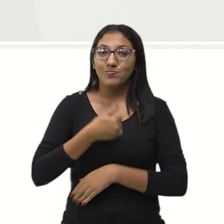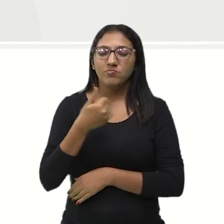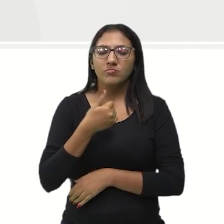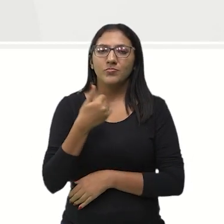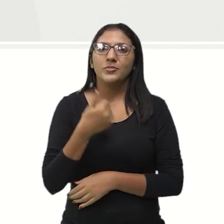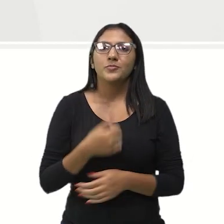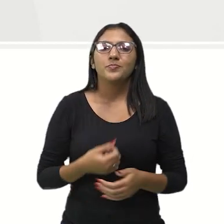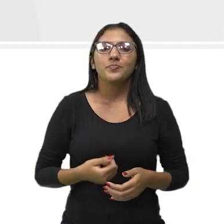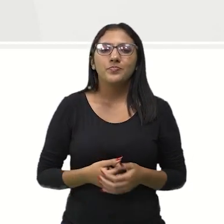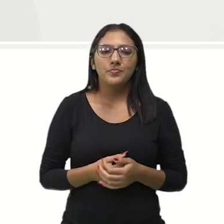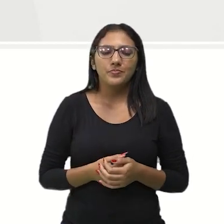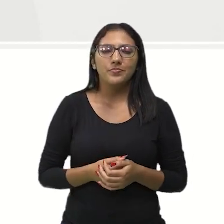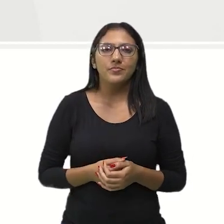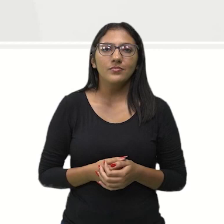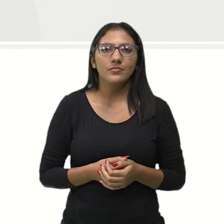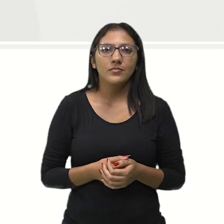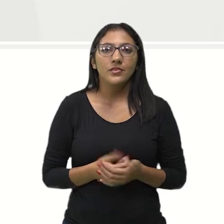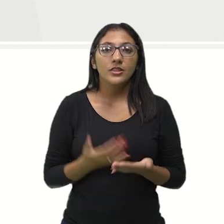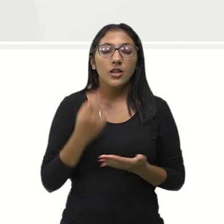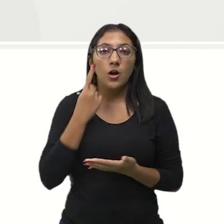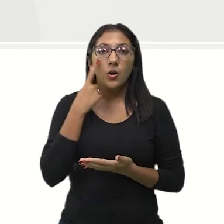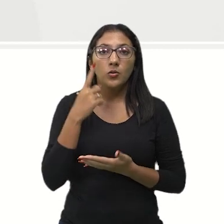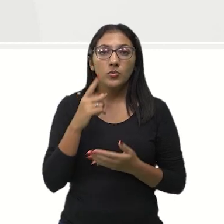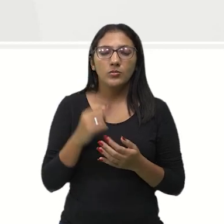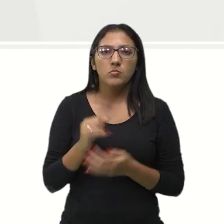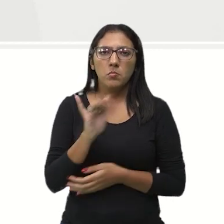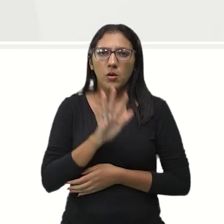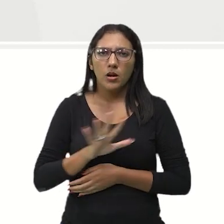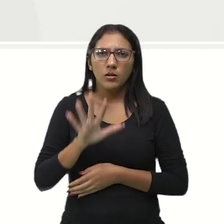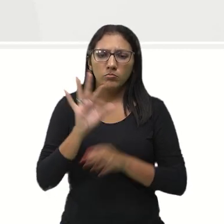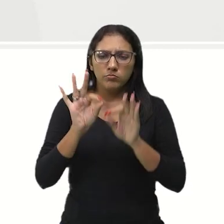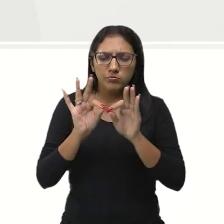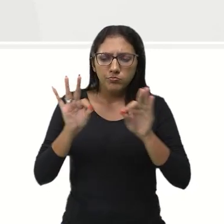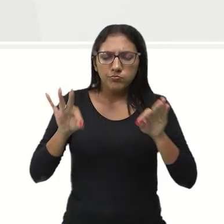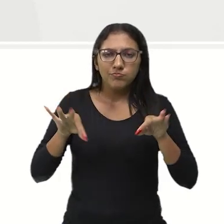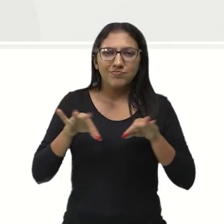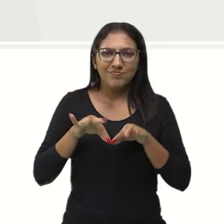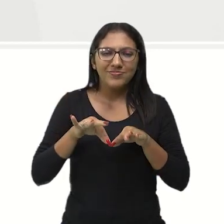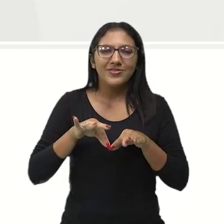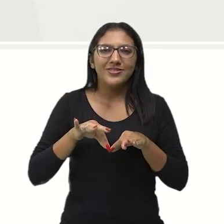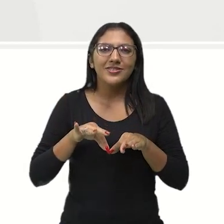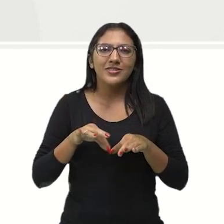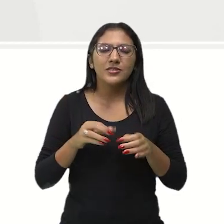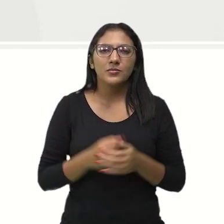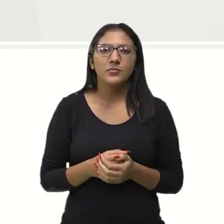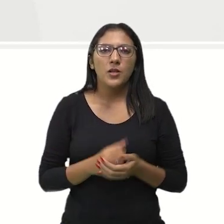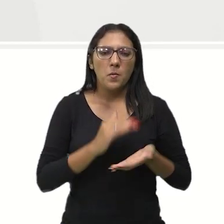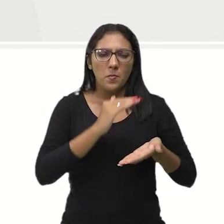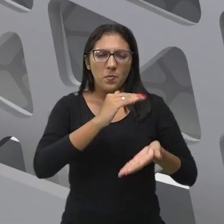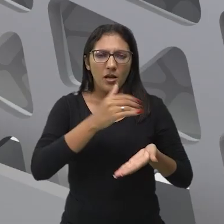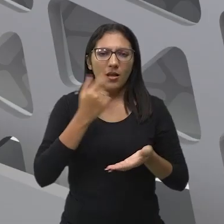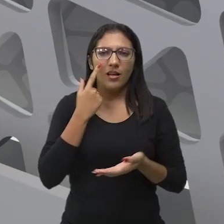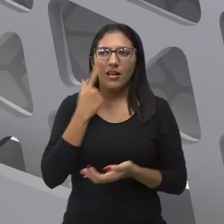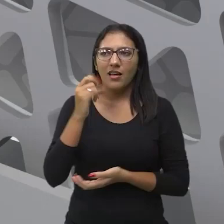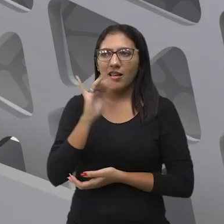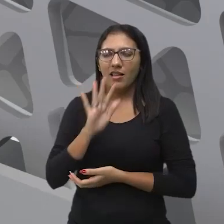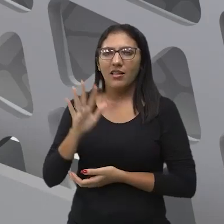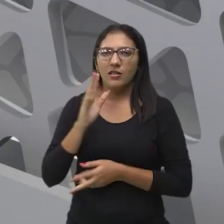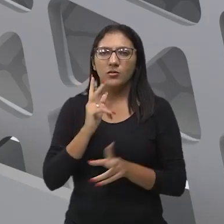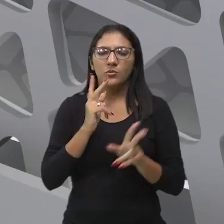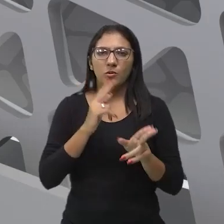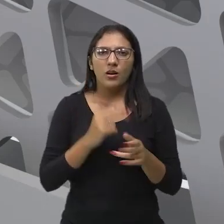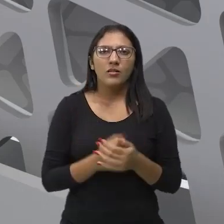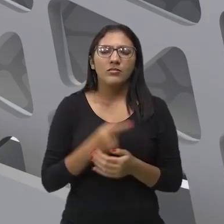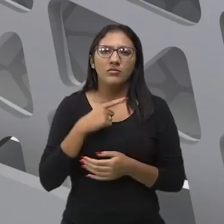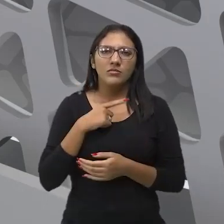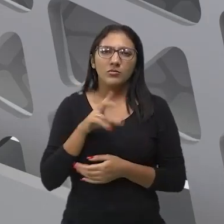né, que é utilizada aquela borrachinha lá para proteger, para não sair o vapor da panela,